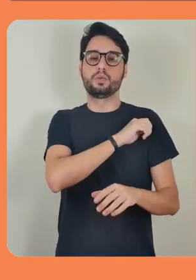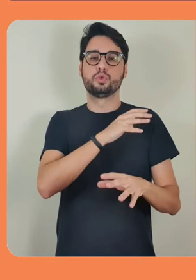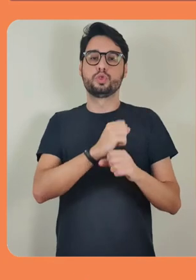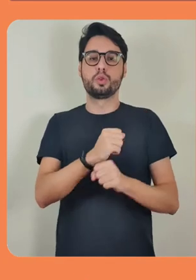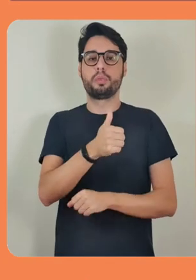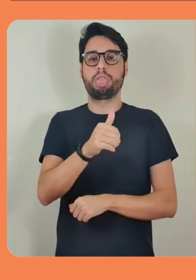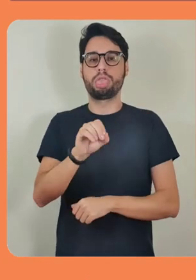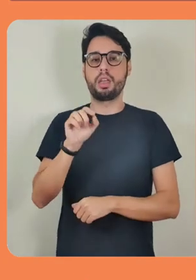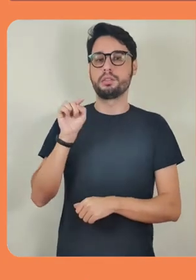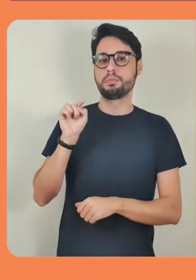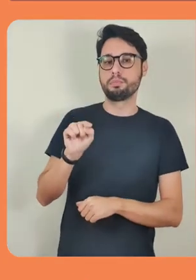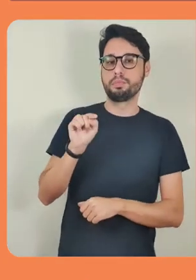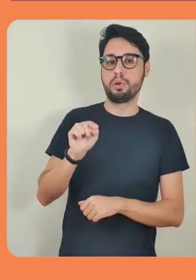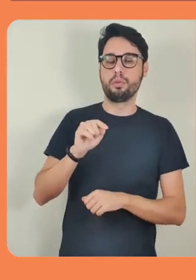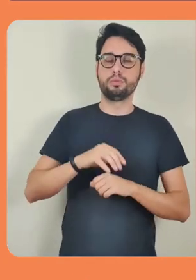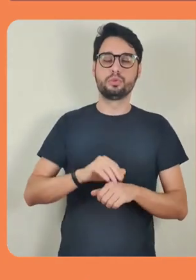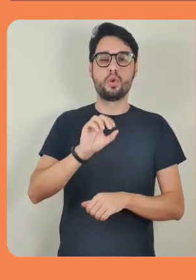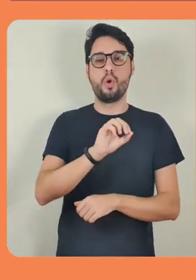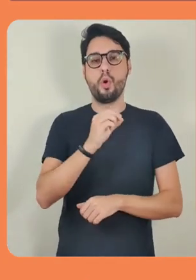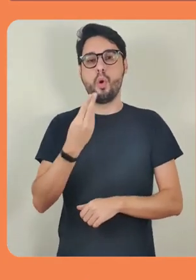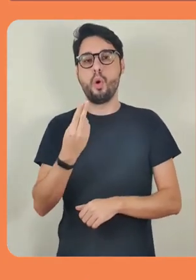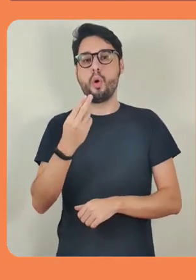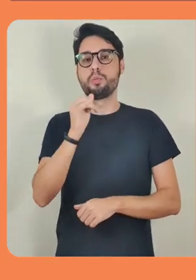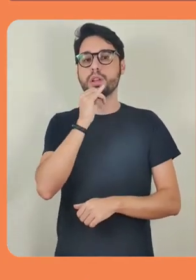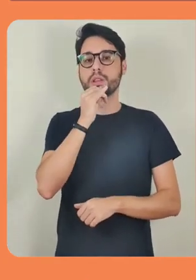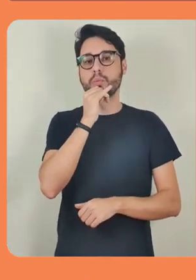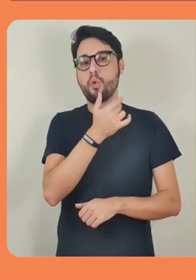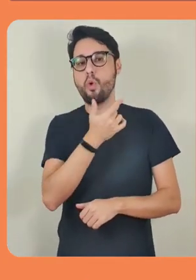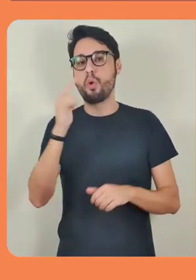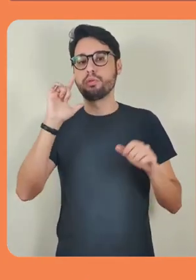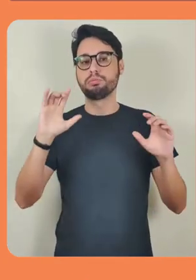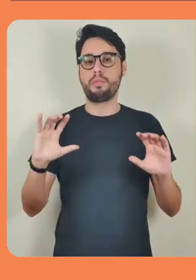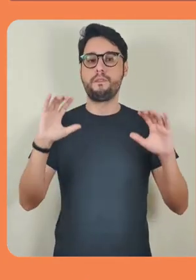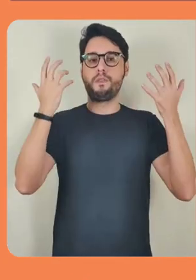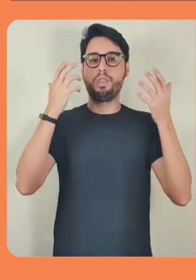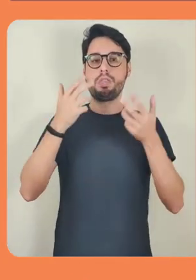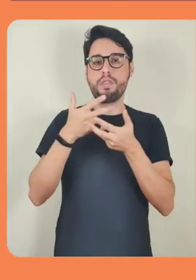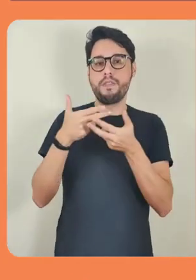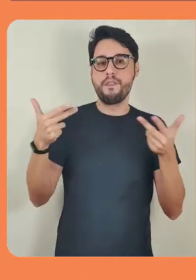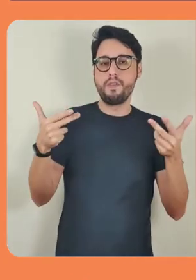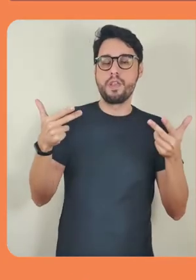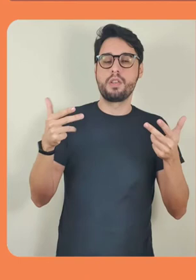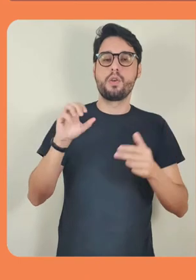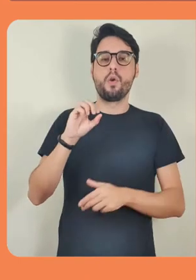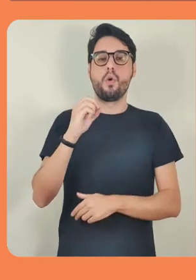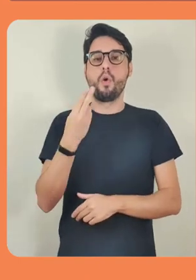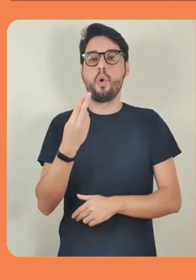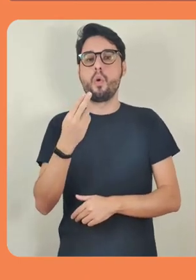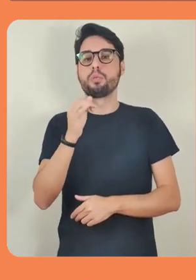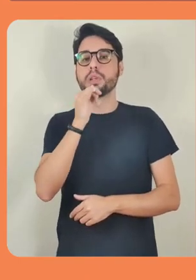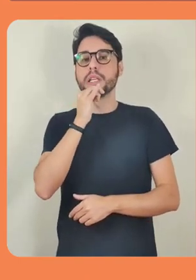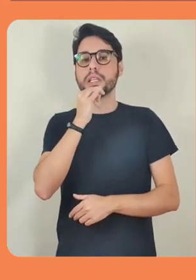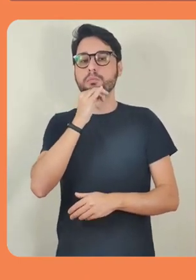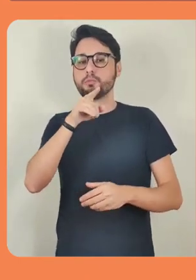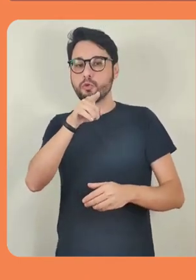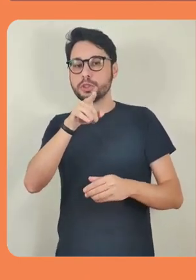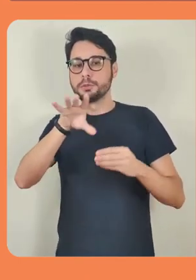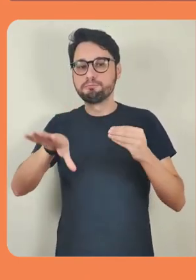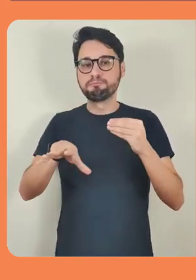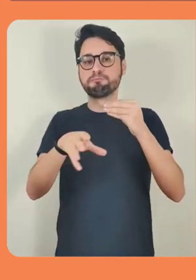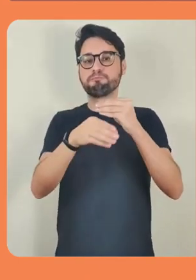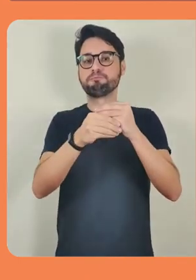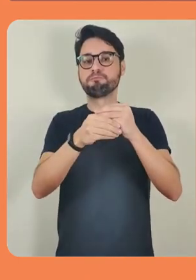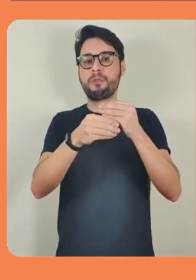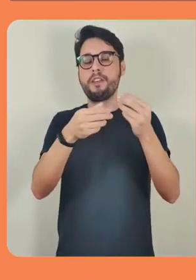aritmética tão ele ganha 10 pontos você pode ter propriedade do evento que é esse aqui que a gente viu